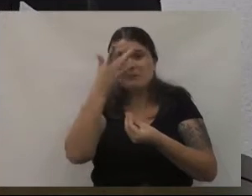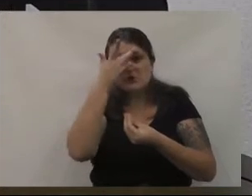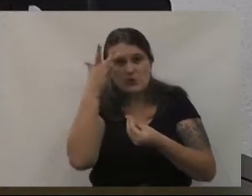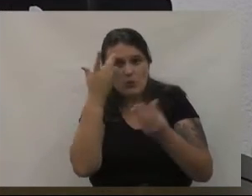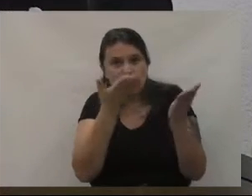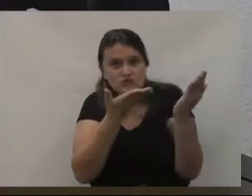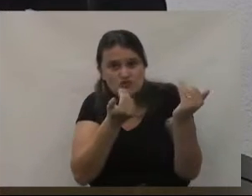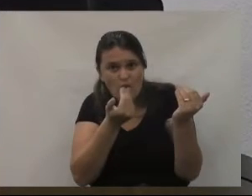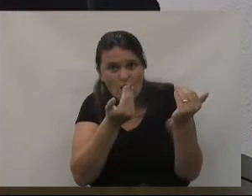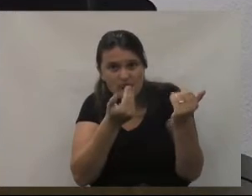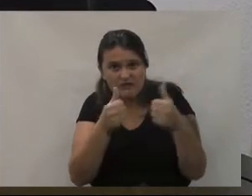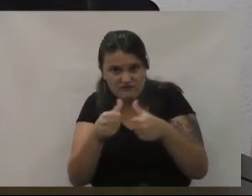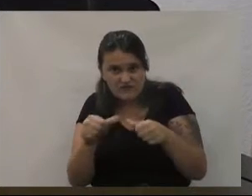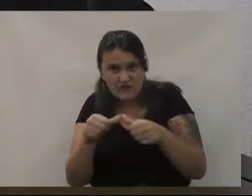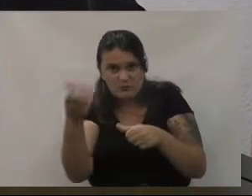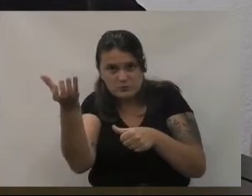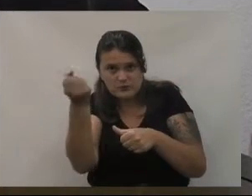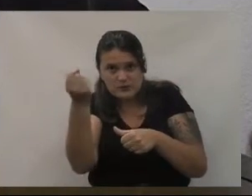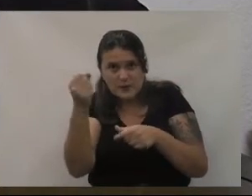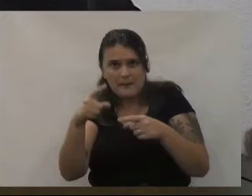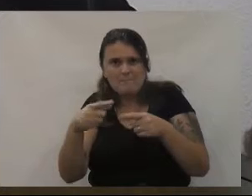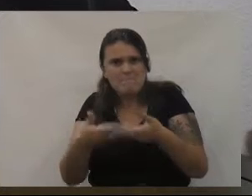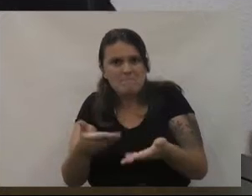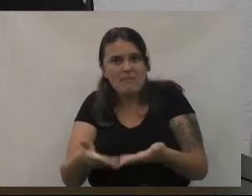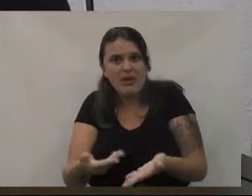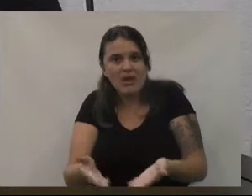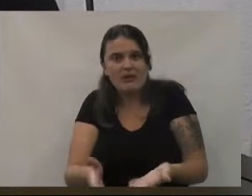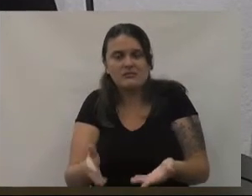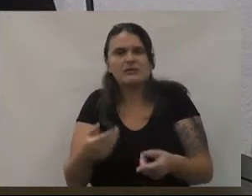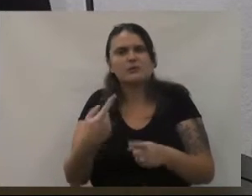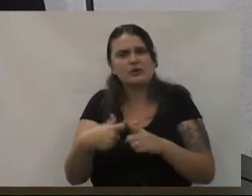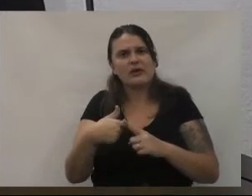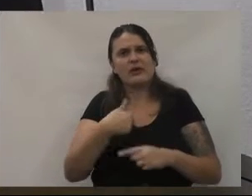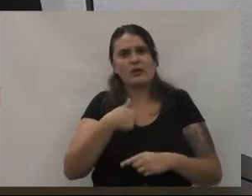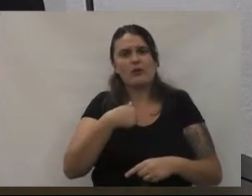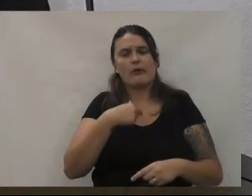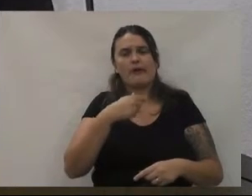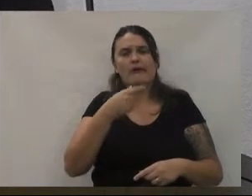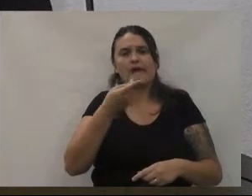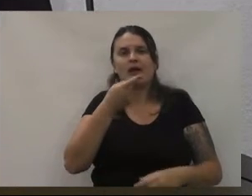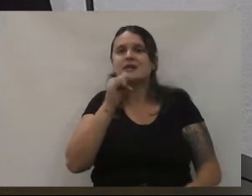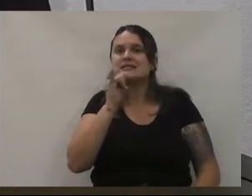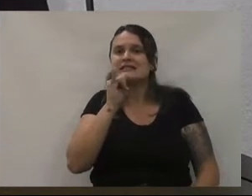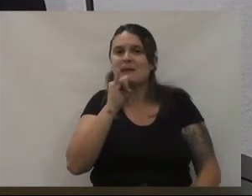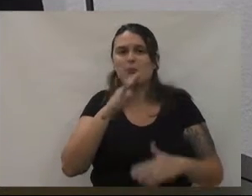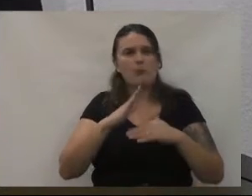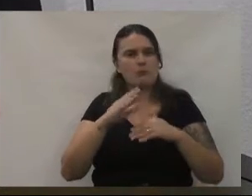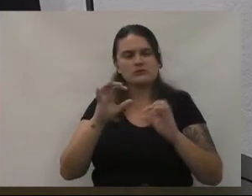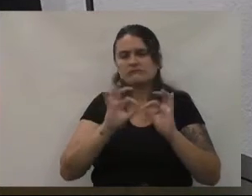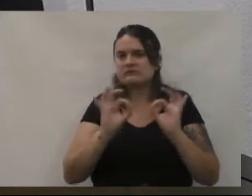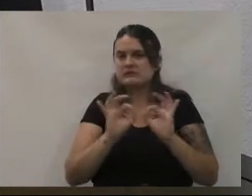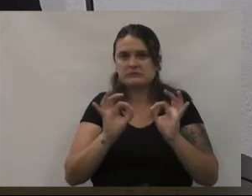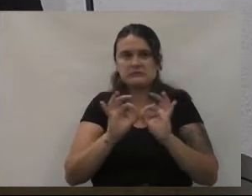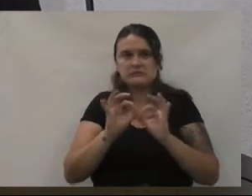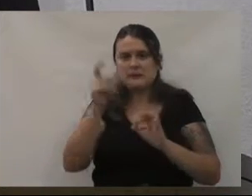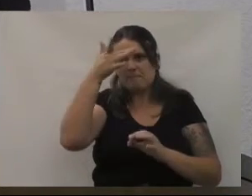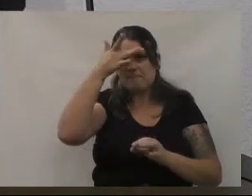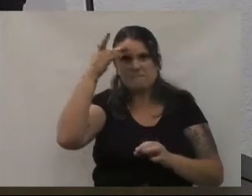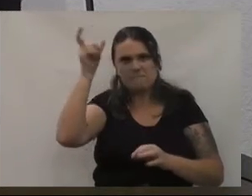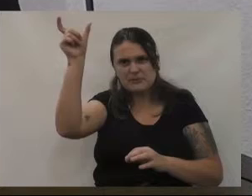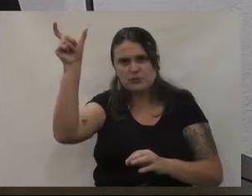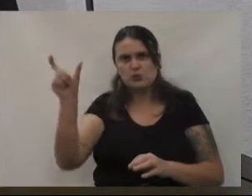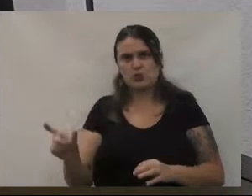jovem você se aposentar, mais você perde. Eu trago um exemplo prático de um segurado